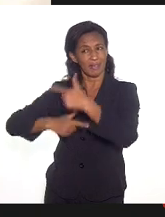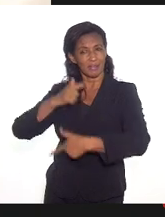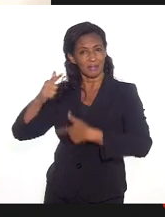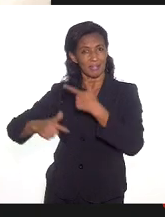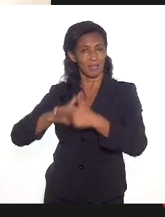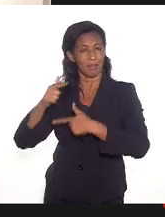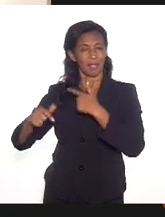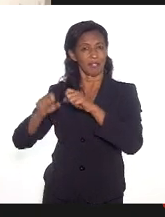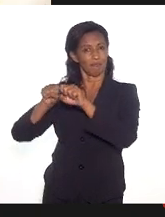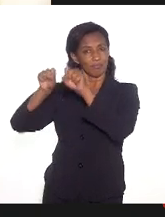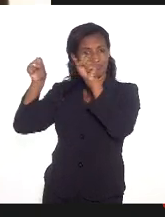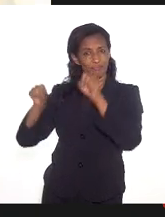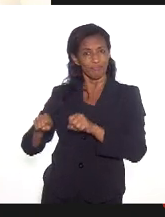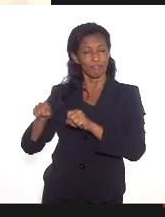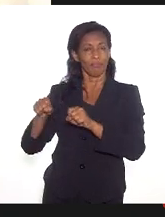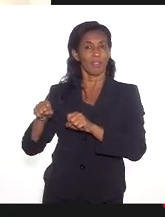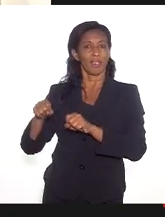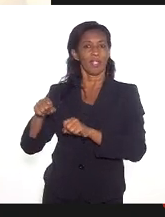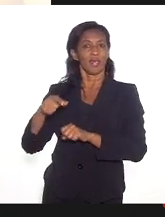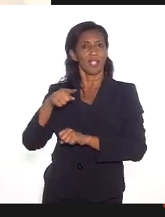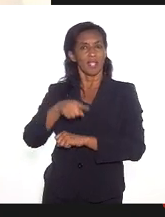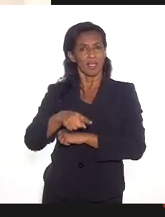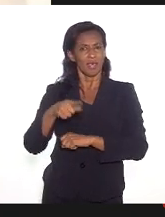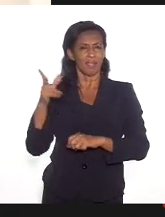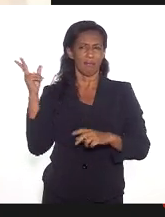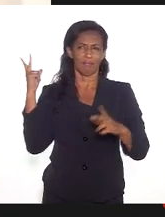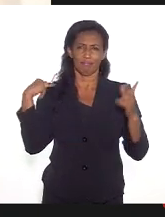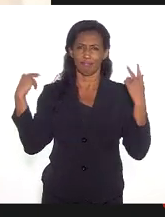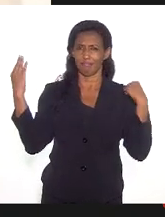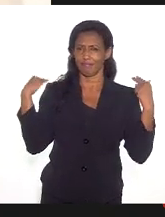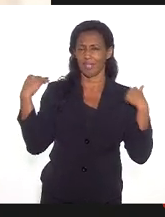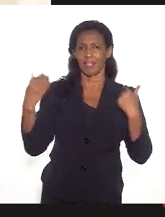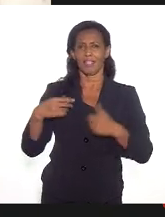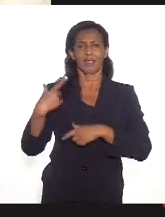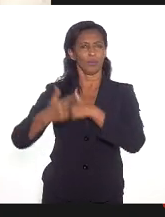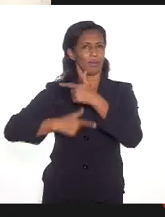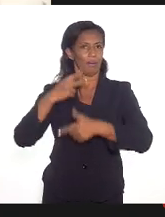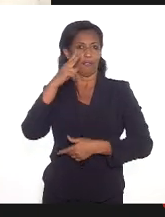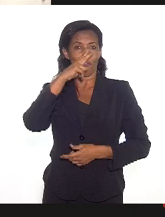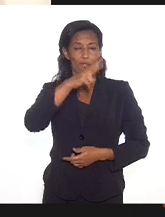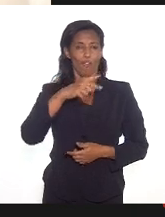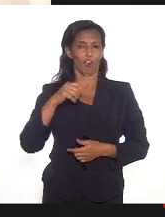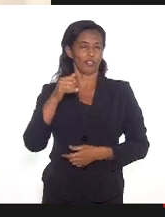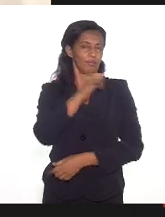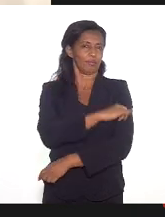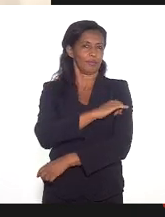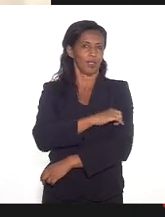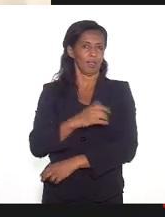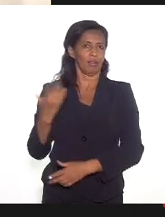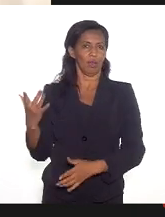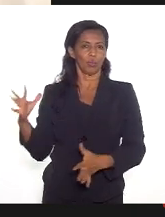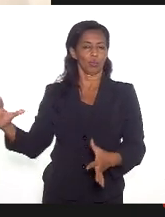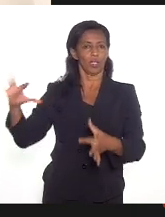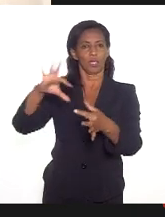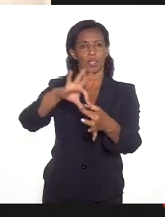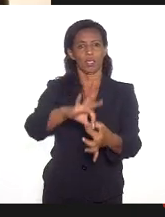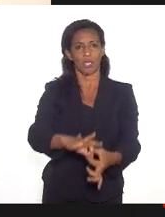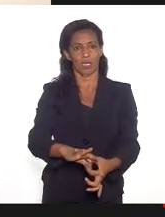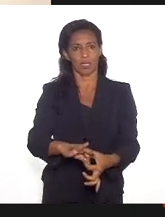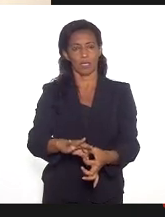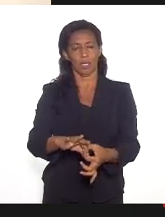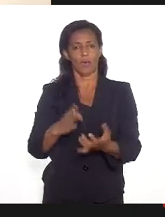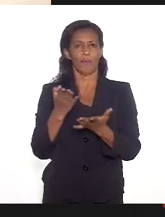forma sistêmica, e as Forças Armadas têm uma presença muito forte aqui no Rio de Janeiro e praticamente não há interação, quer dizer,